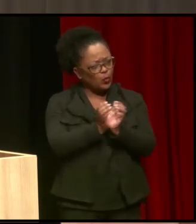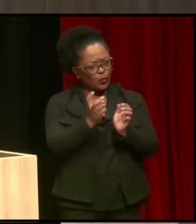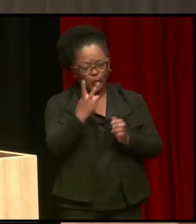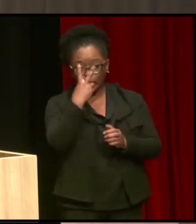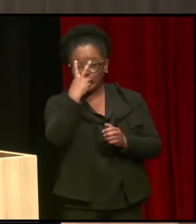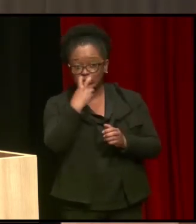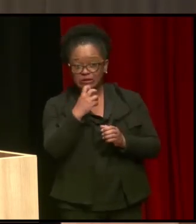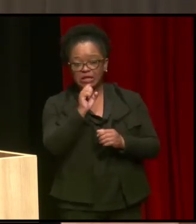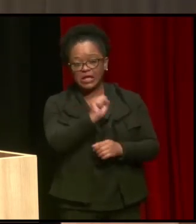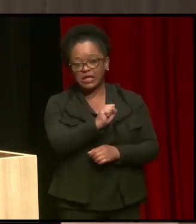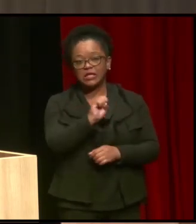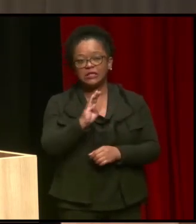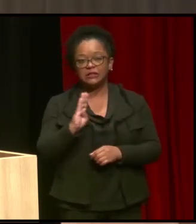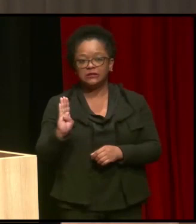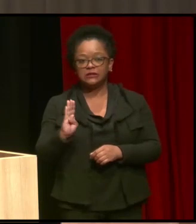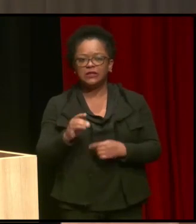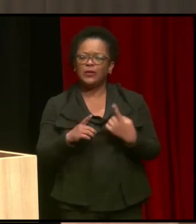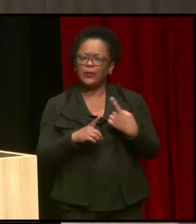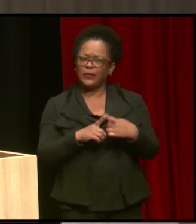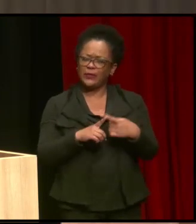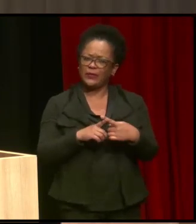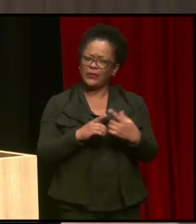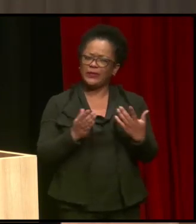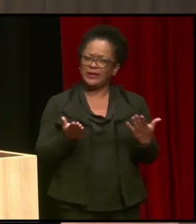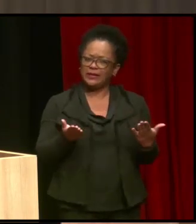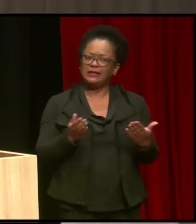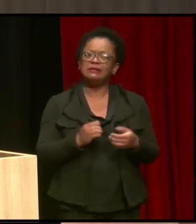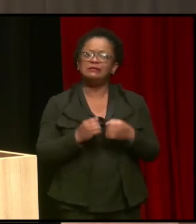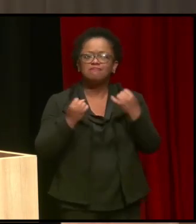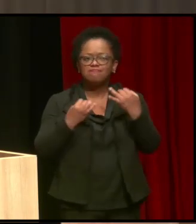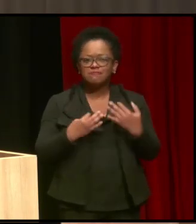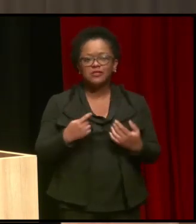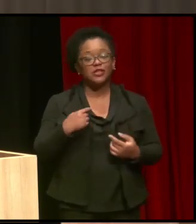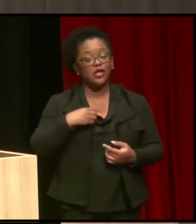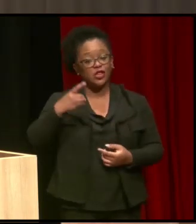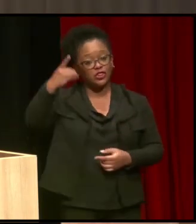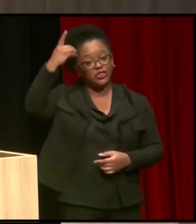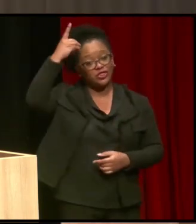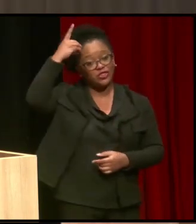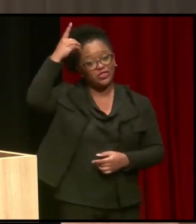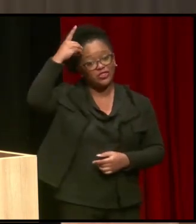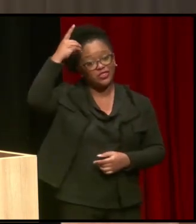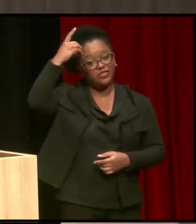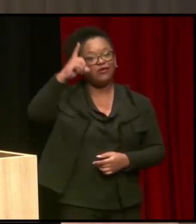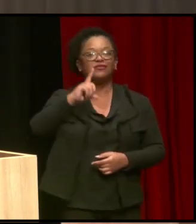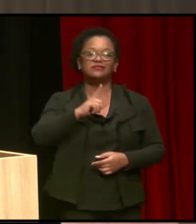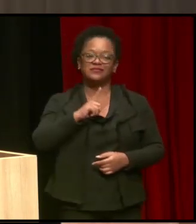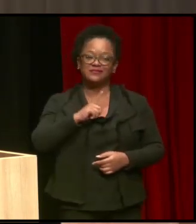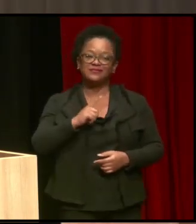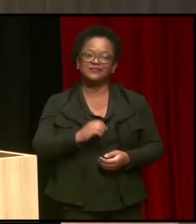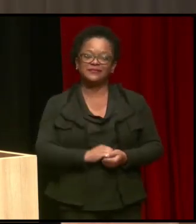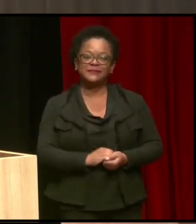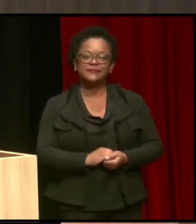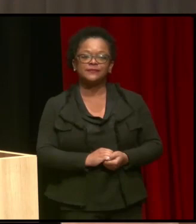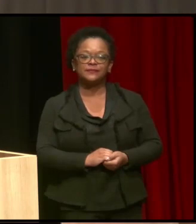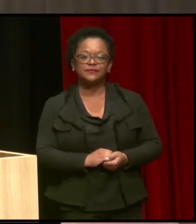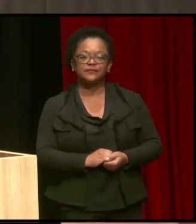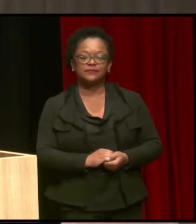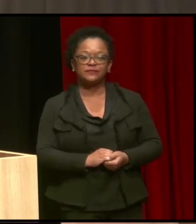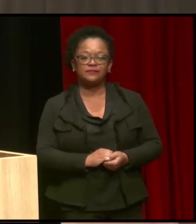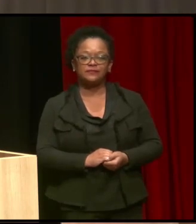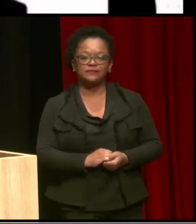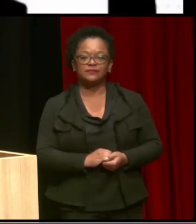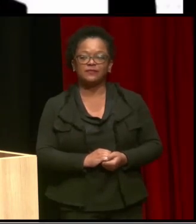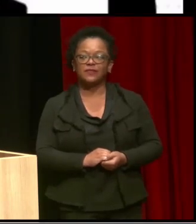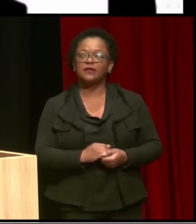quê? Porque eles têm dons também, nós vamos falar sobre isso aqui, né? Todos nós temos dons. Gente, uma das razões que a gente